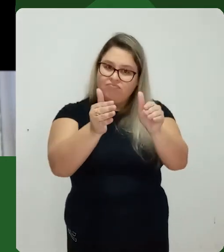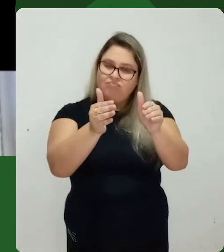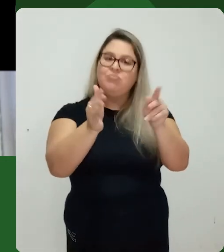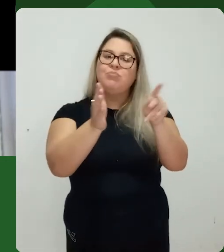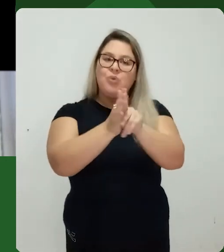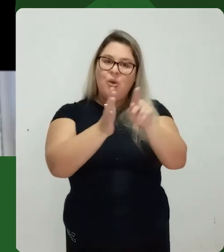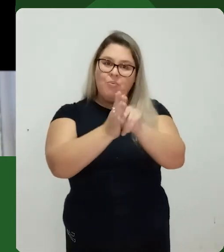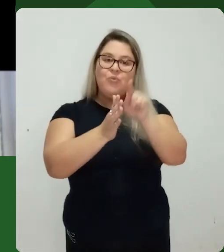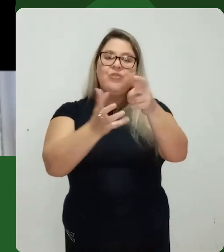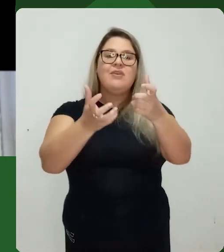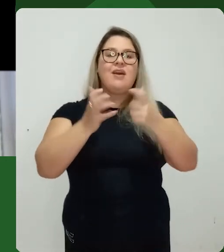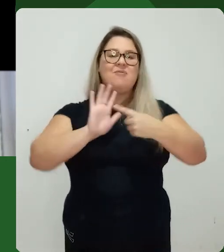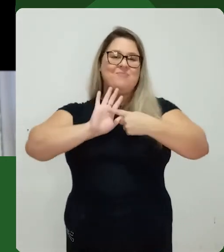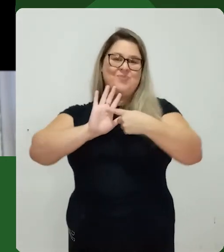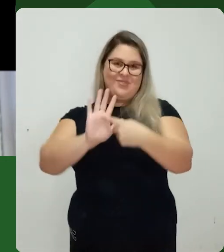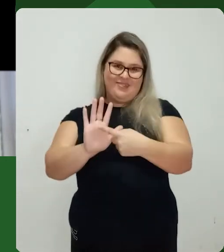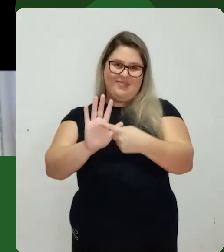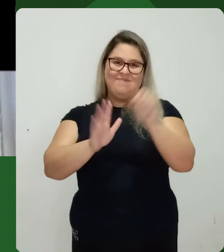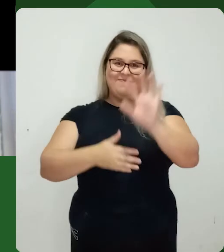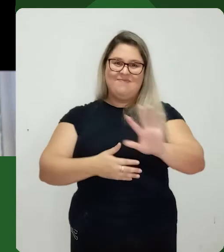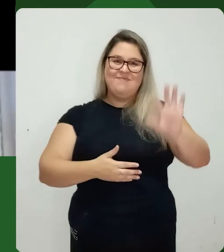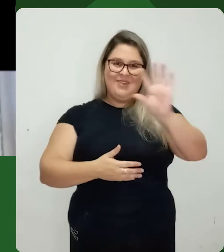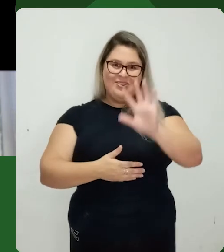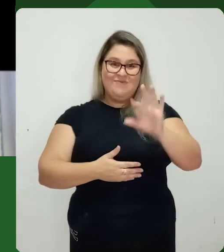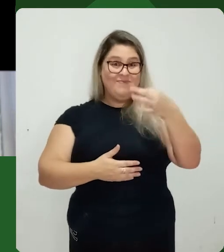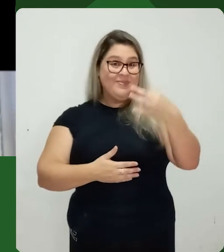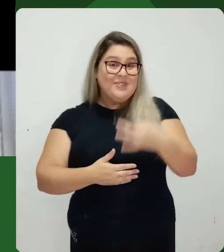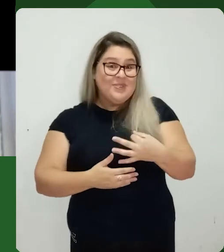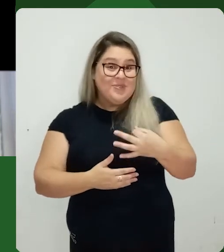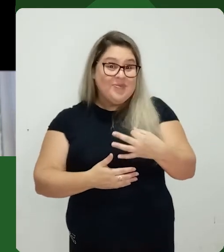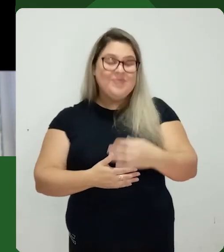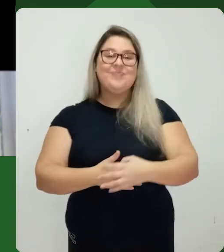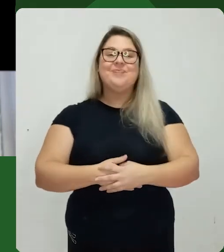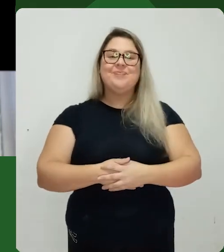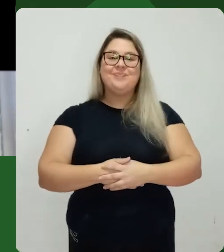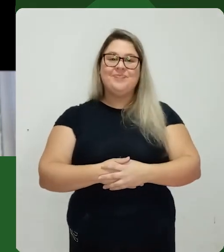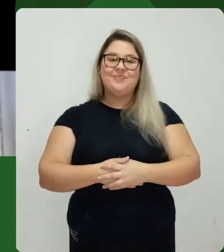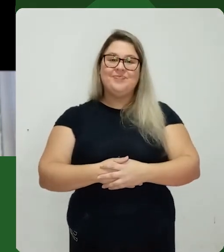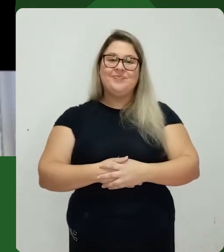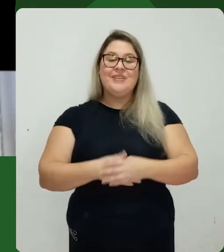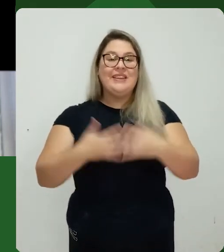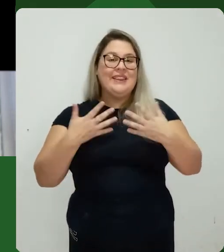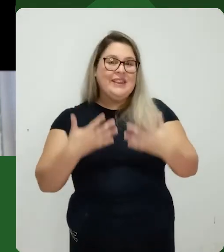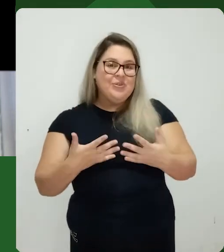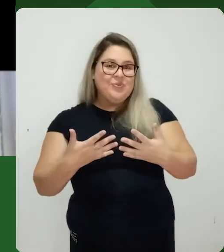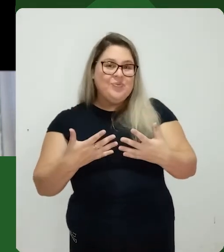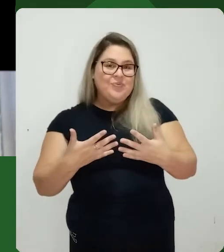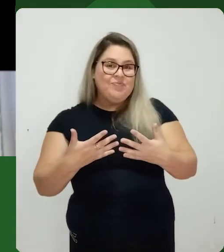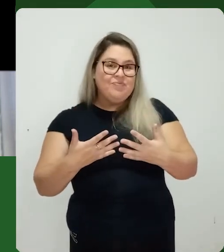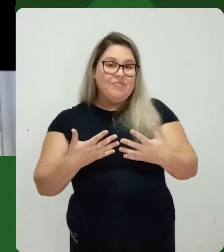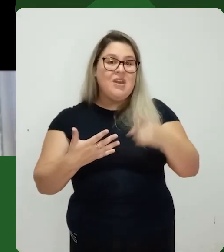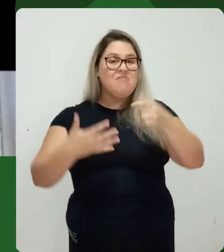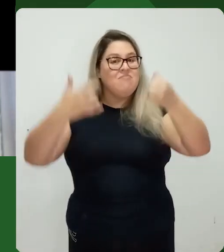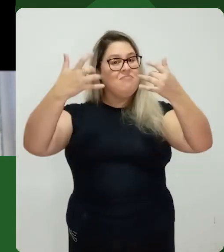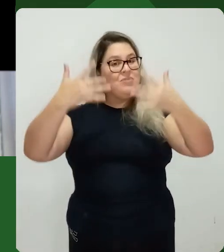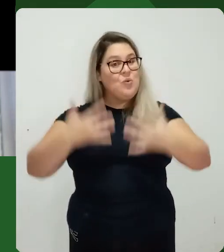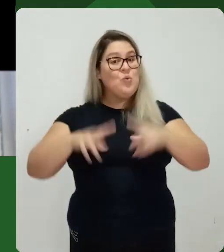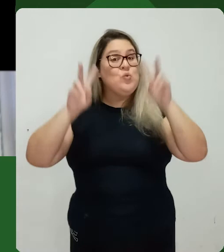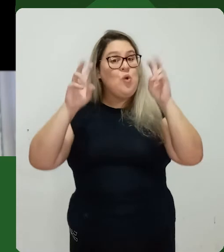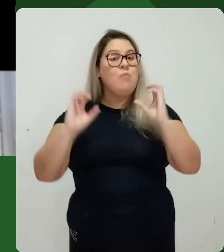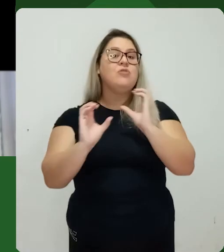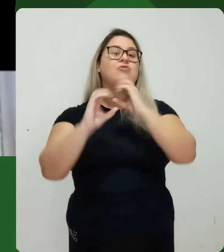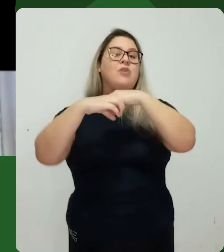aparecendo no fundo, né, de detalhes, para que você consiga fazer o destaque para aquilo que você queria realmente mostrar na sua imagem,